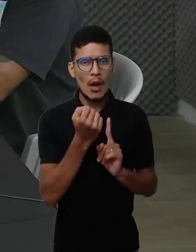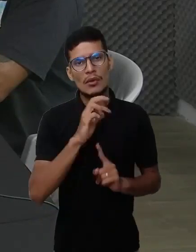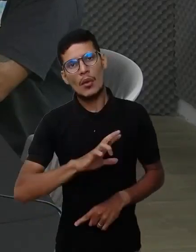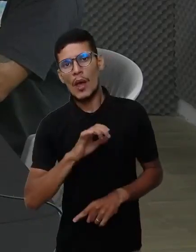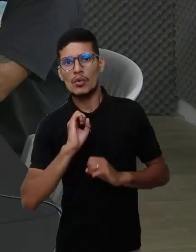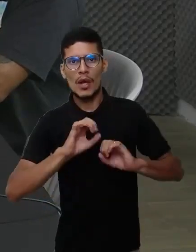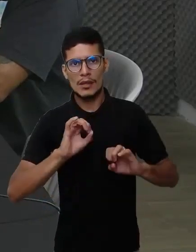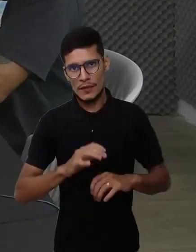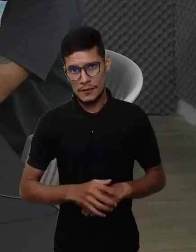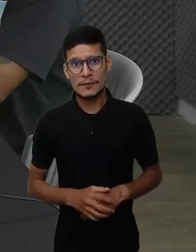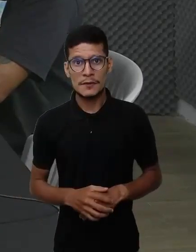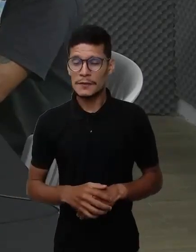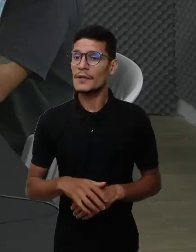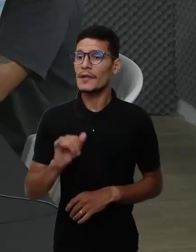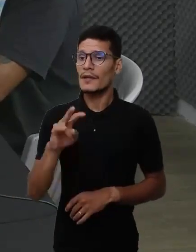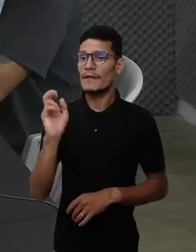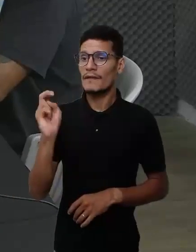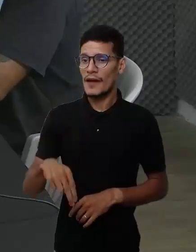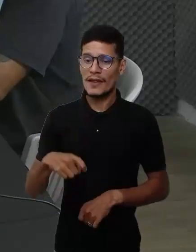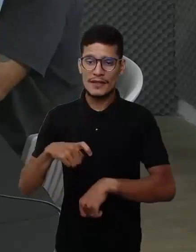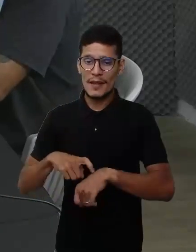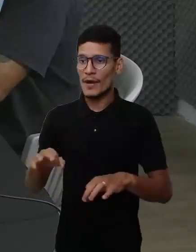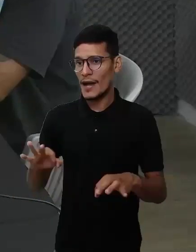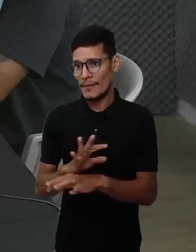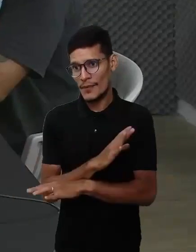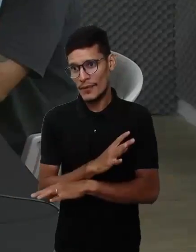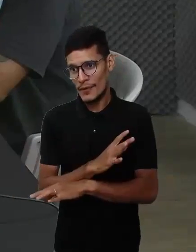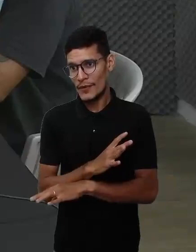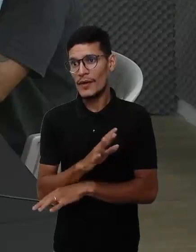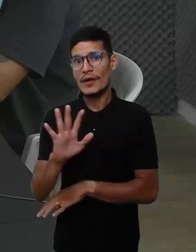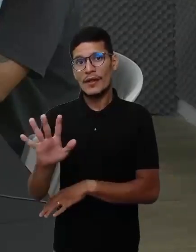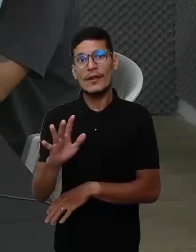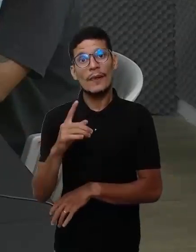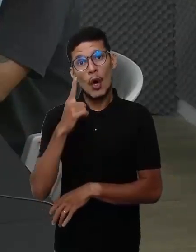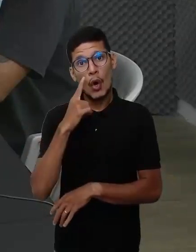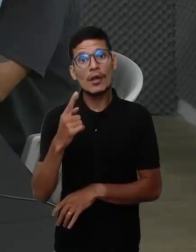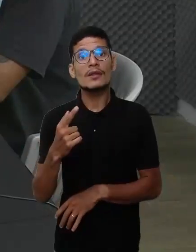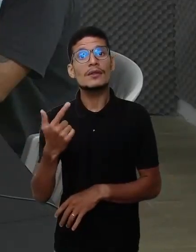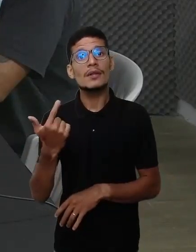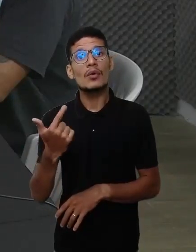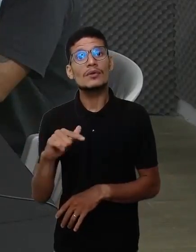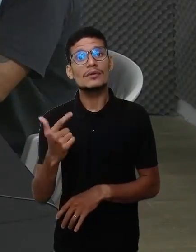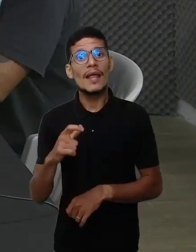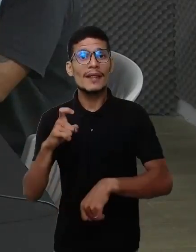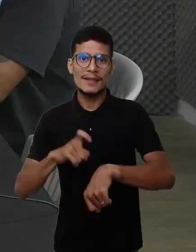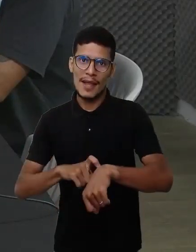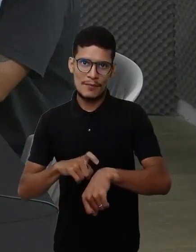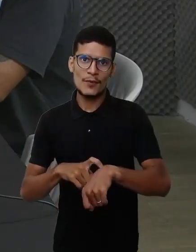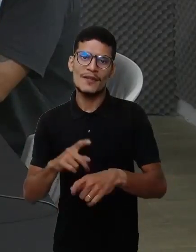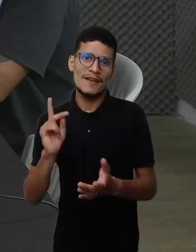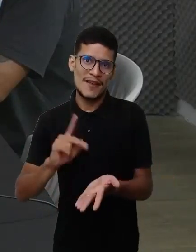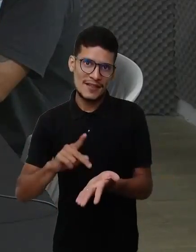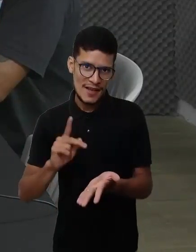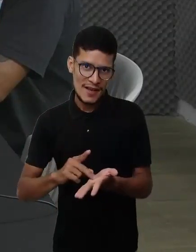mudar isso. Ivan, o nosso Não tempo temos outra acabou. alternativa se não mudar Não isso. temos outro, a gente não tem outra alternativa e a gente É. não tem muito tempo, né, Não. Ivan?